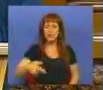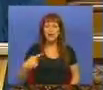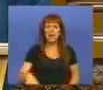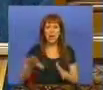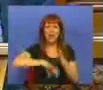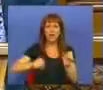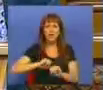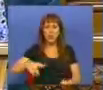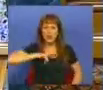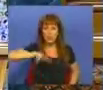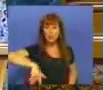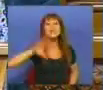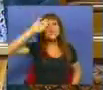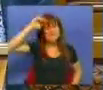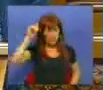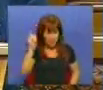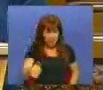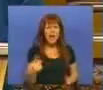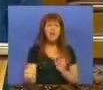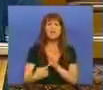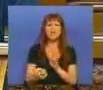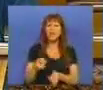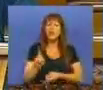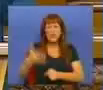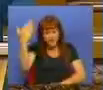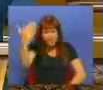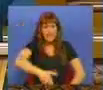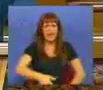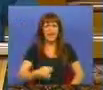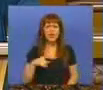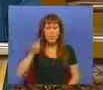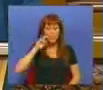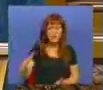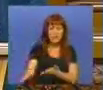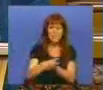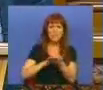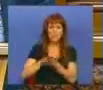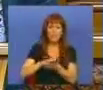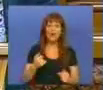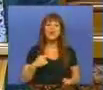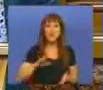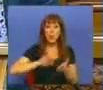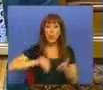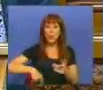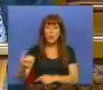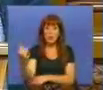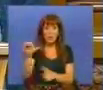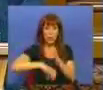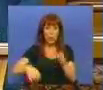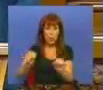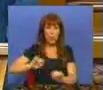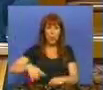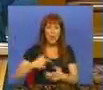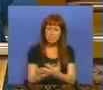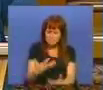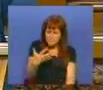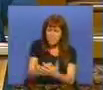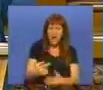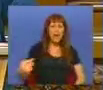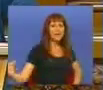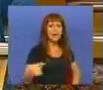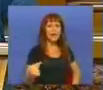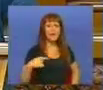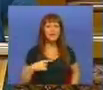Portugal sabem bem que o que lhes falta são direitos e proteção básica. E os contratos precários têm um impacto